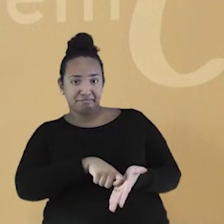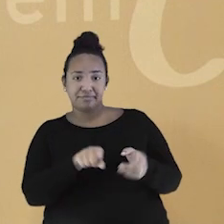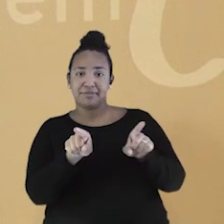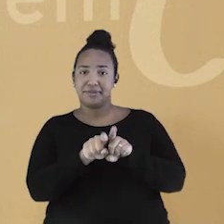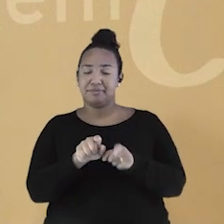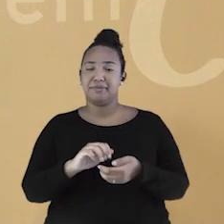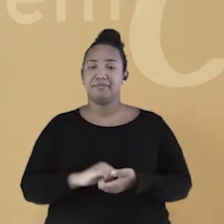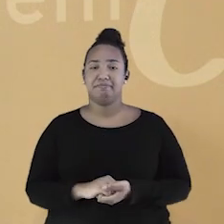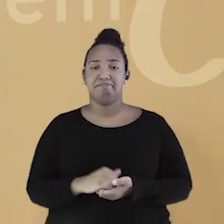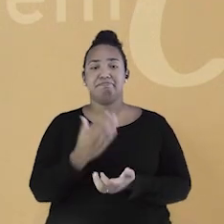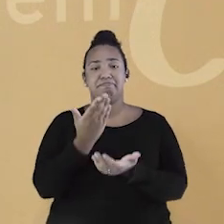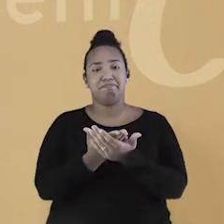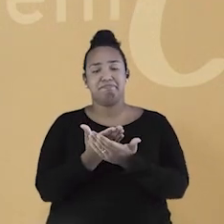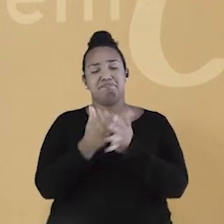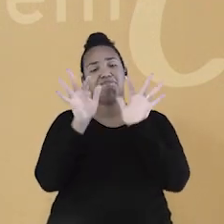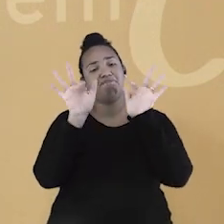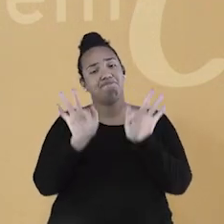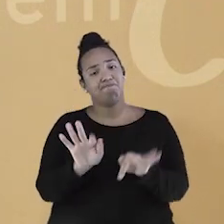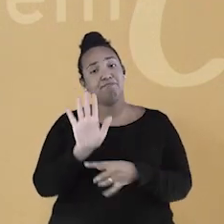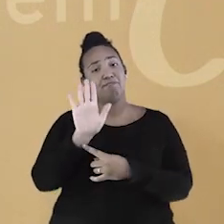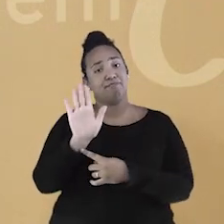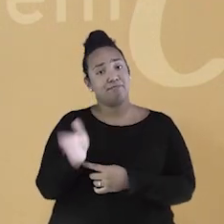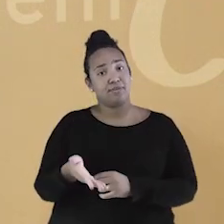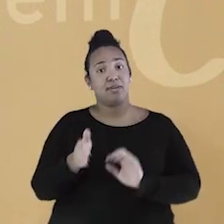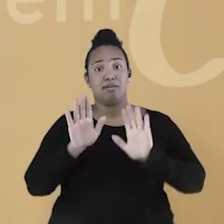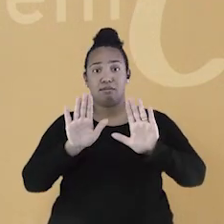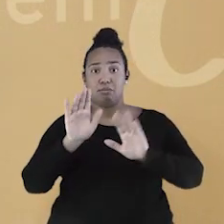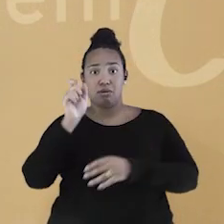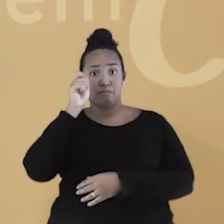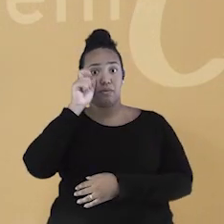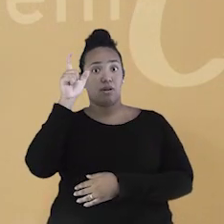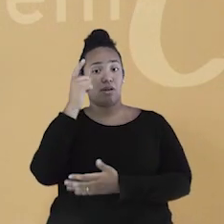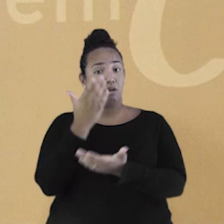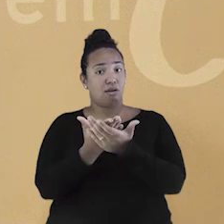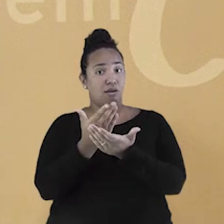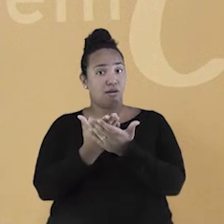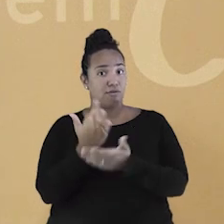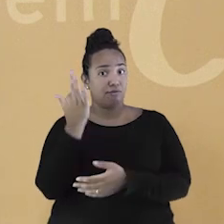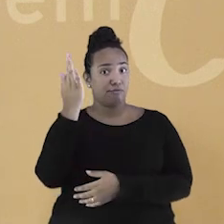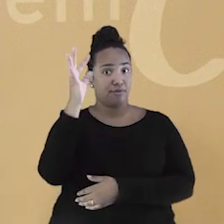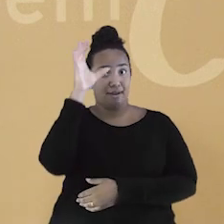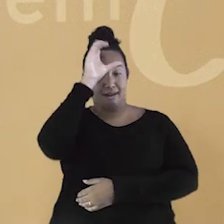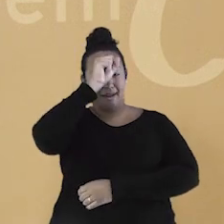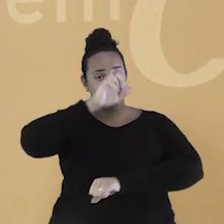de hoje chegou ao fim, mas fique ligado, porque na próxima aula tem